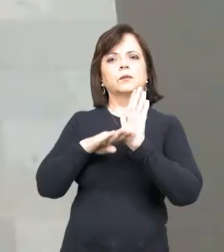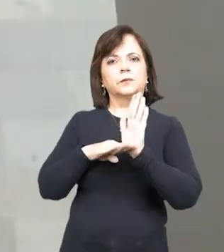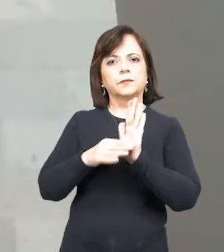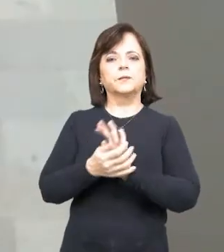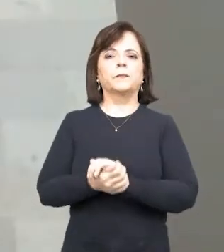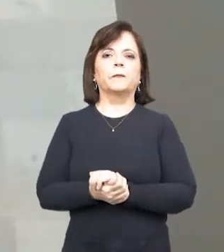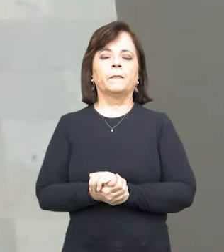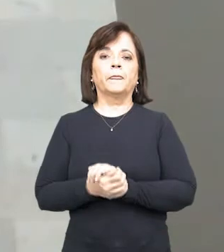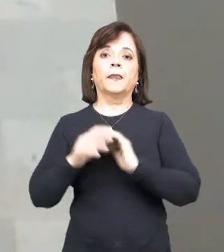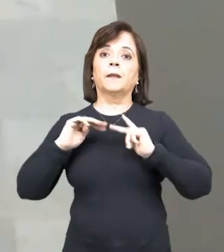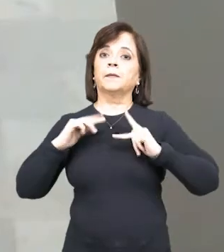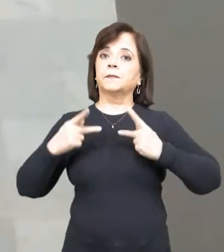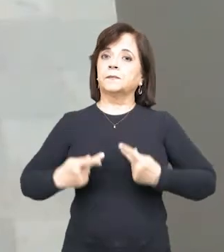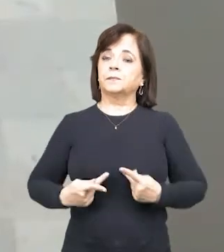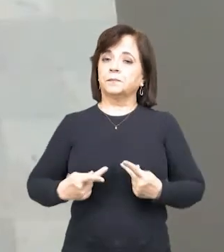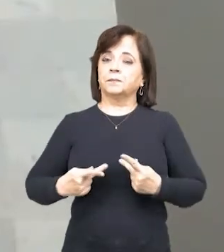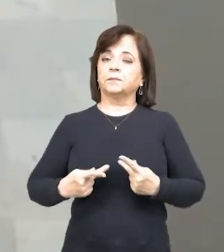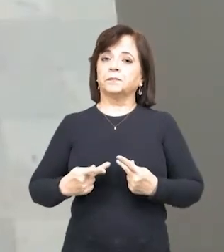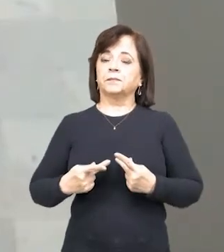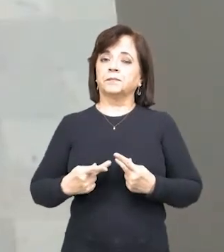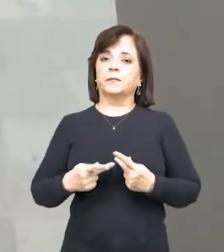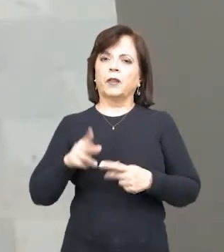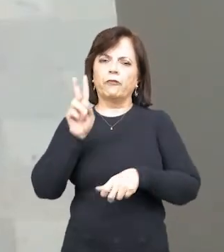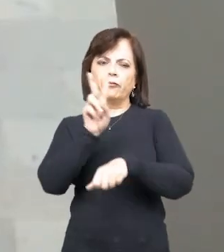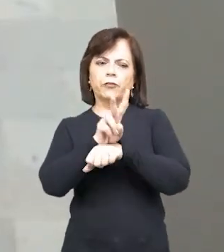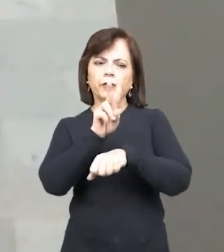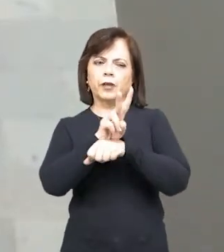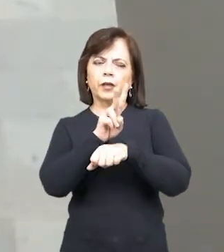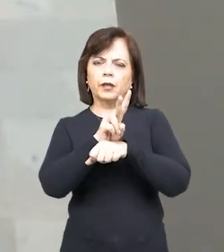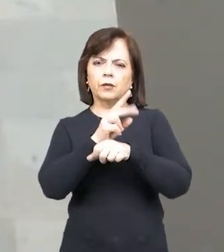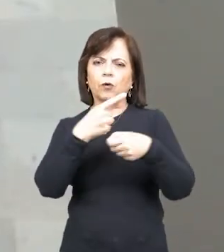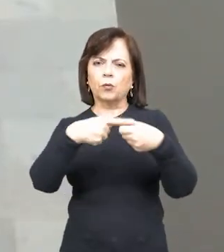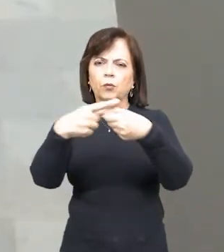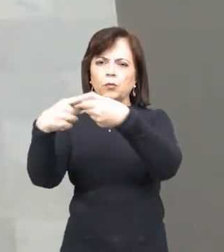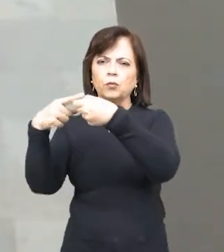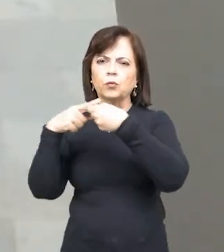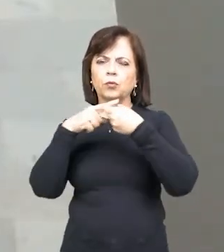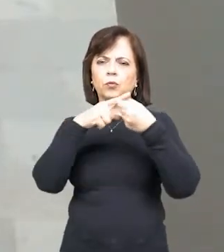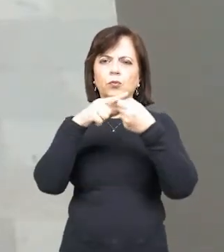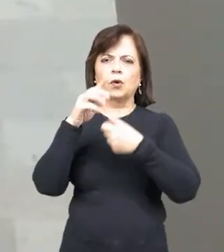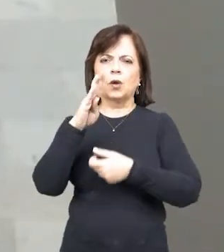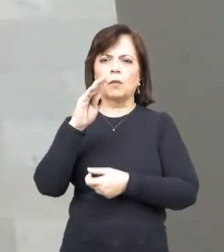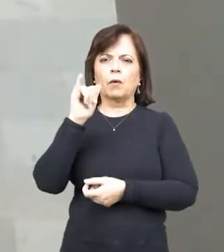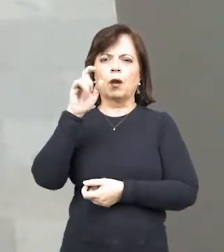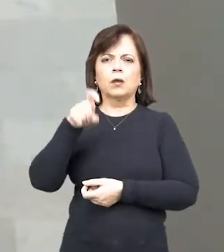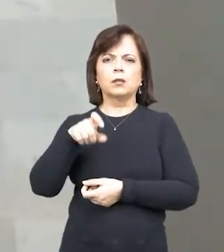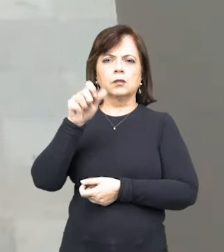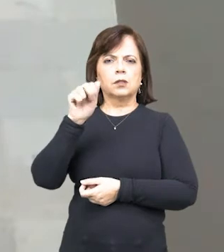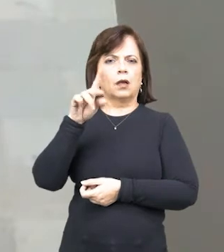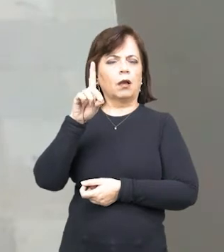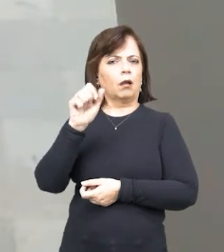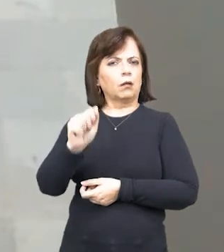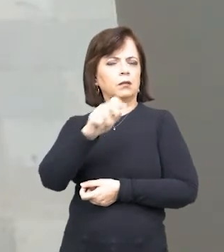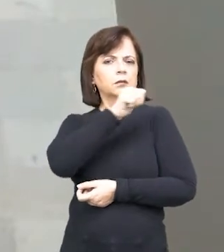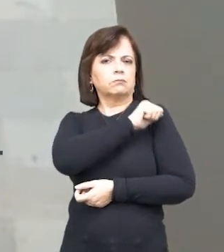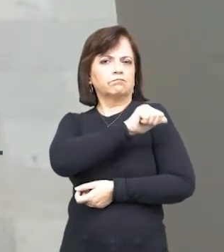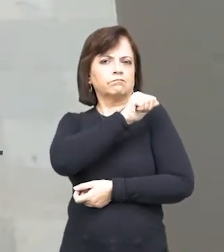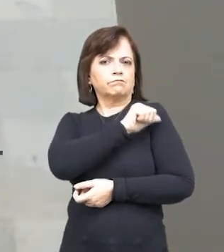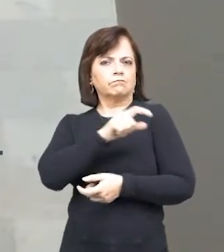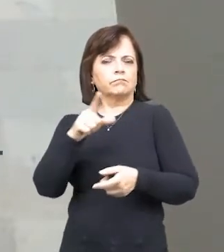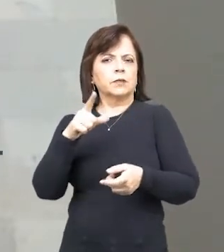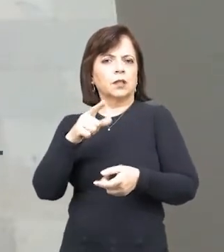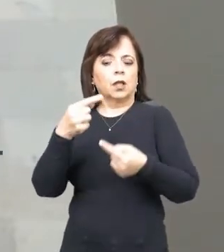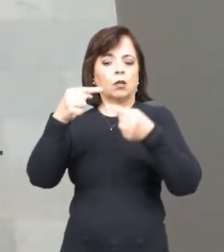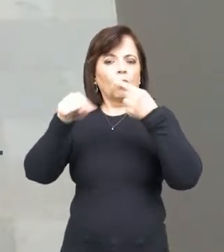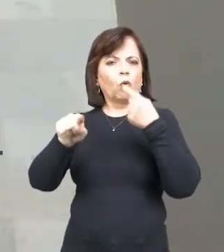medidas. O Ministério Público verificou que os municípios da Baixada estavam adotando medidas restritivas não